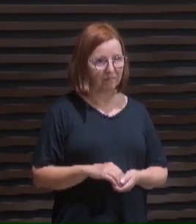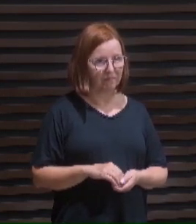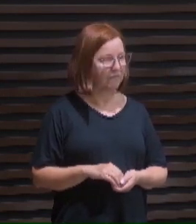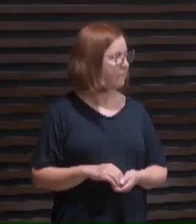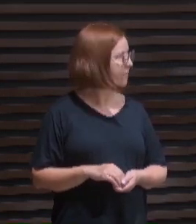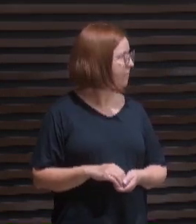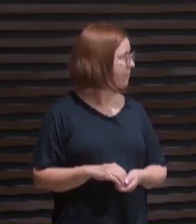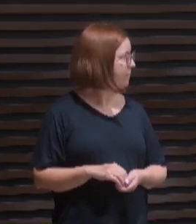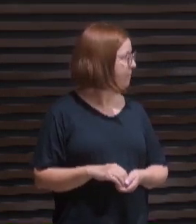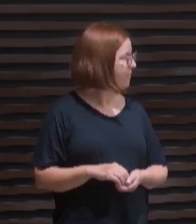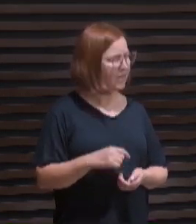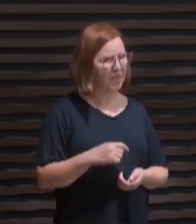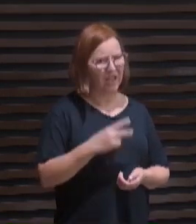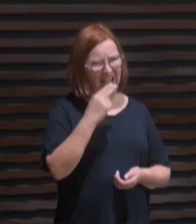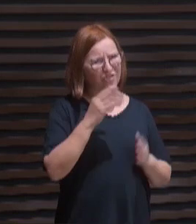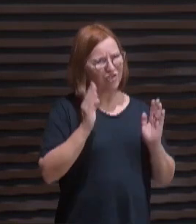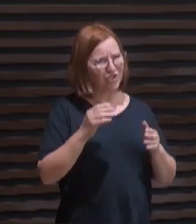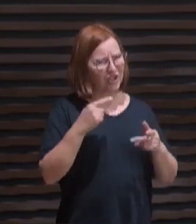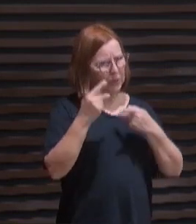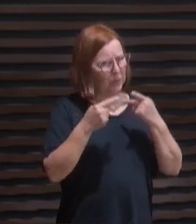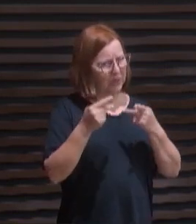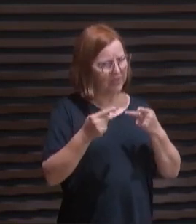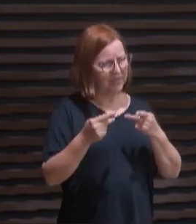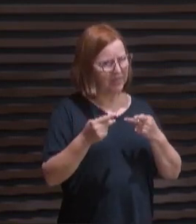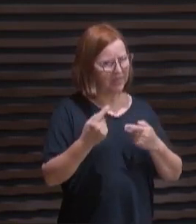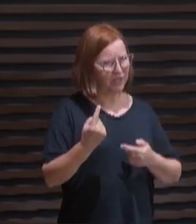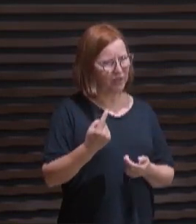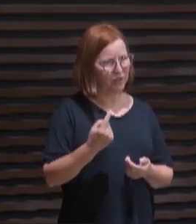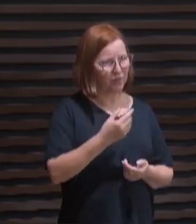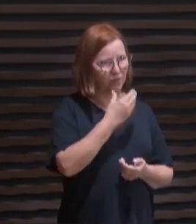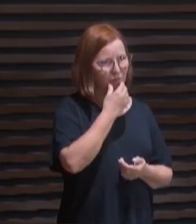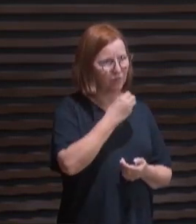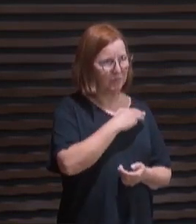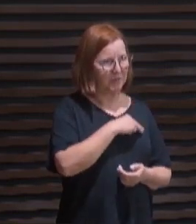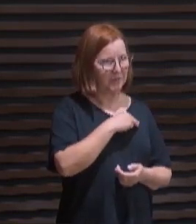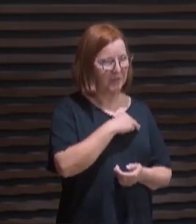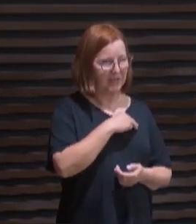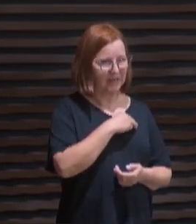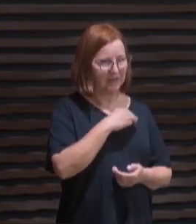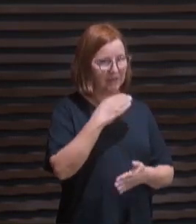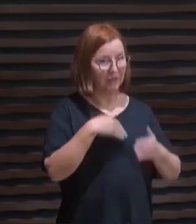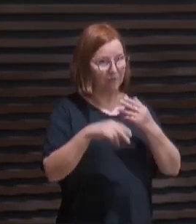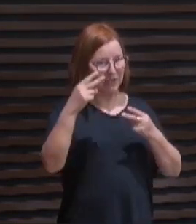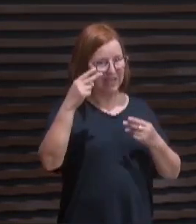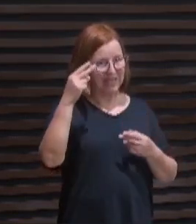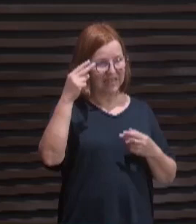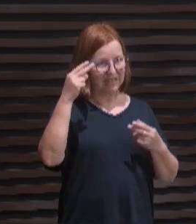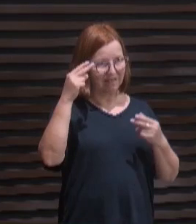Eu contei aqui do missionário, né? Que foi lá na Espanha.